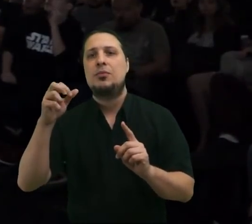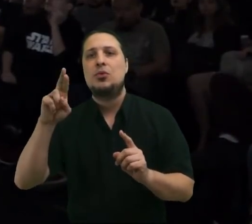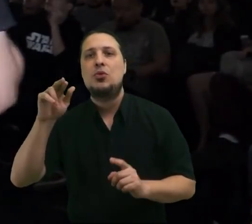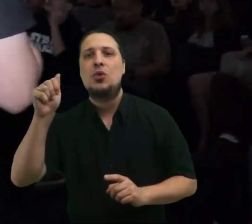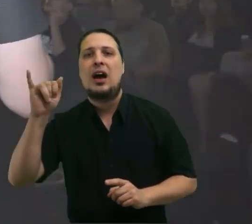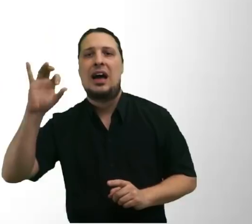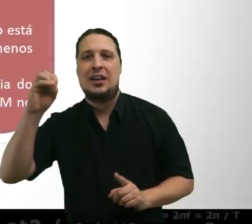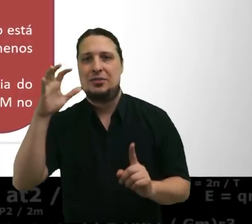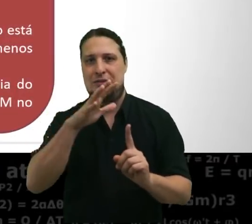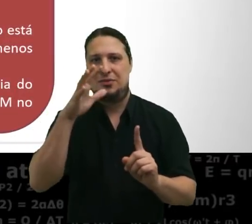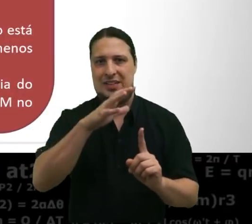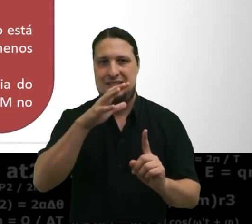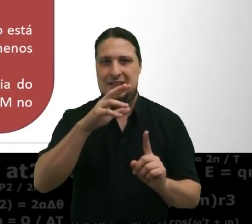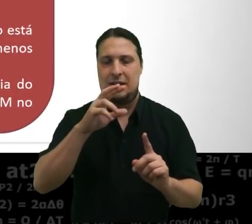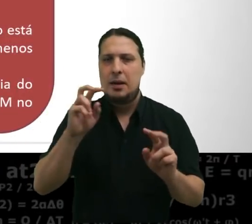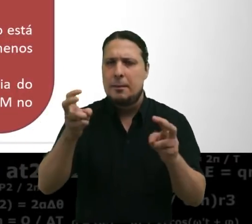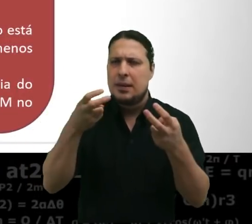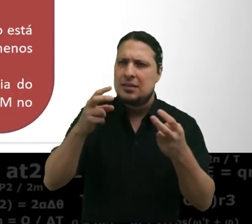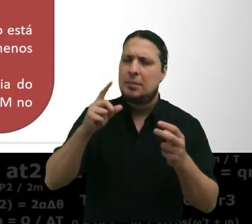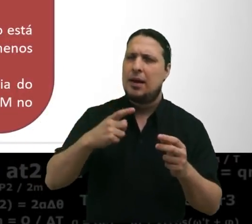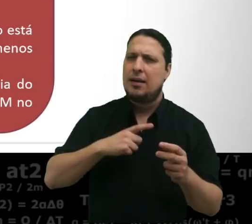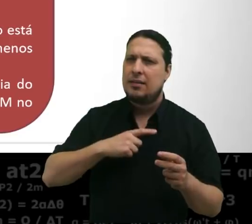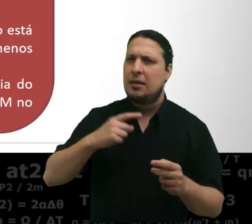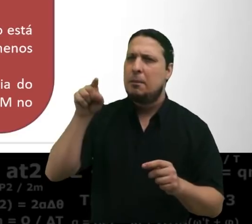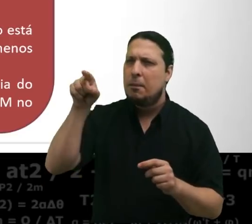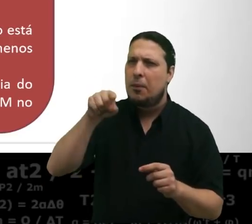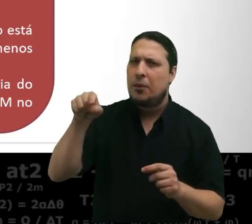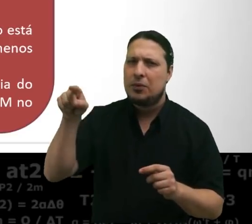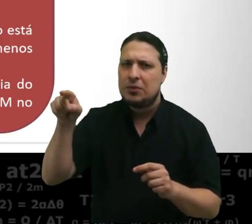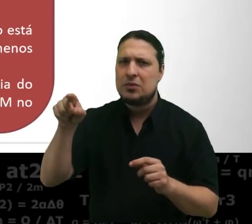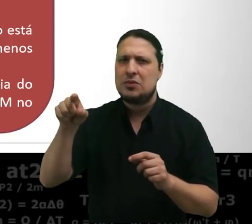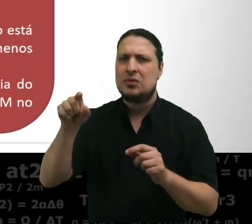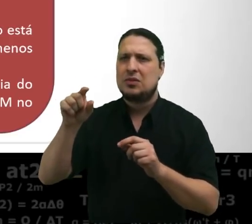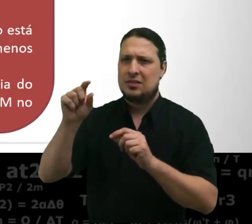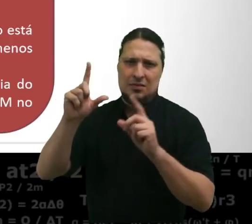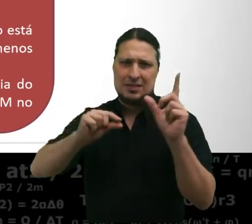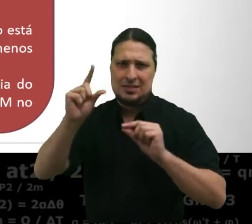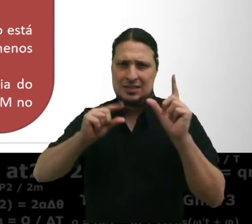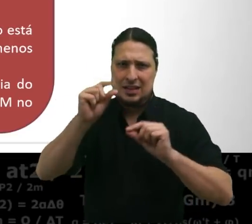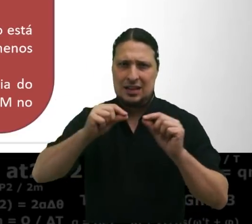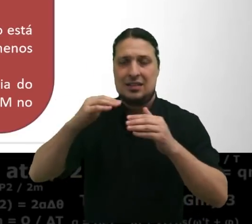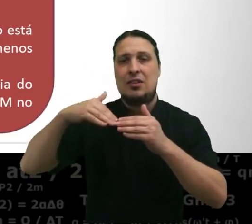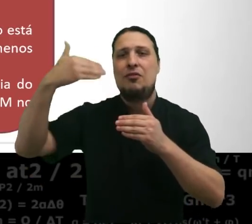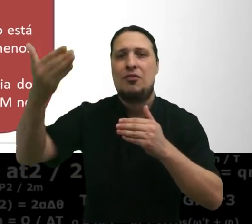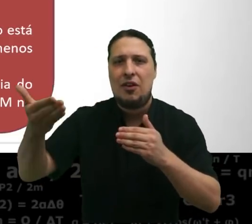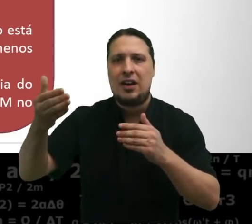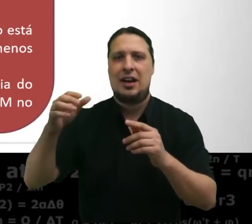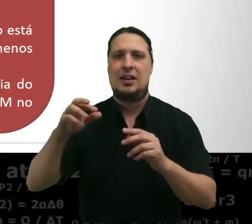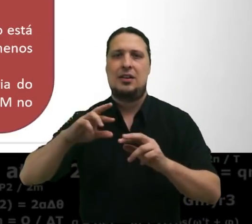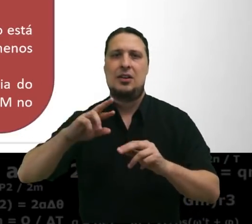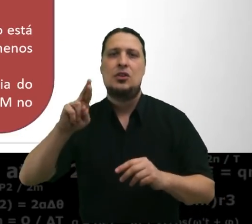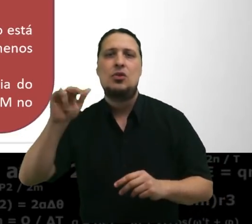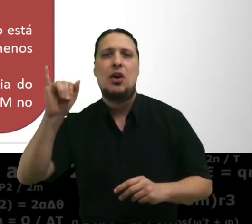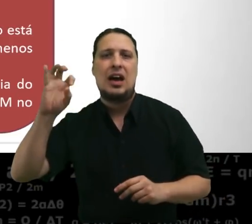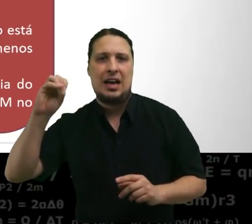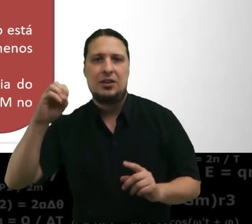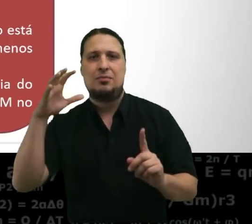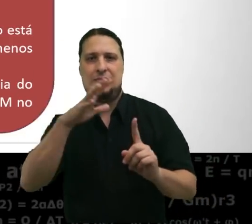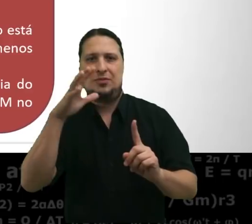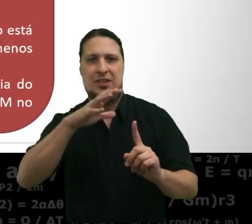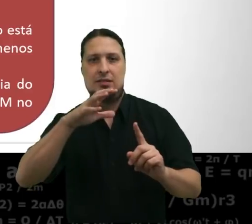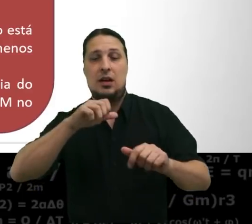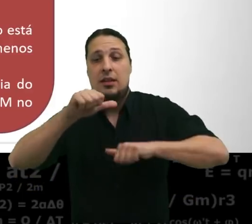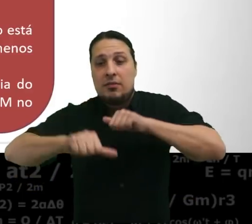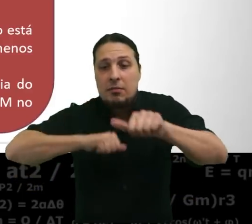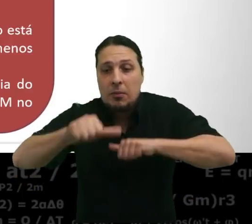Tá? Então, só para terminar aqui para vocês, umas considerações finais. Tá? A